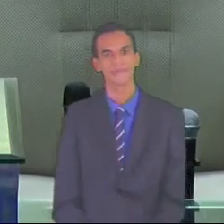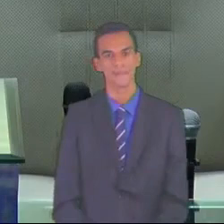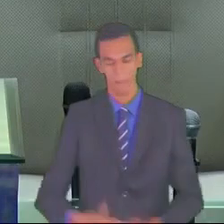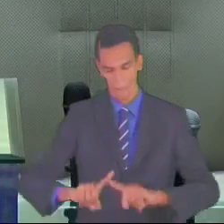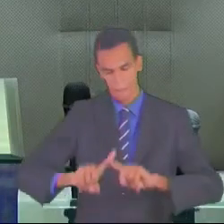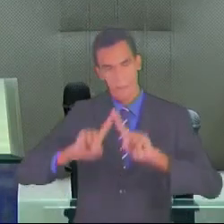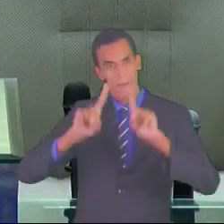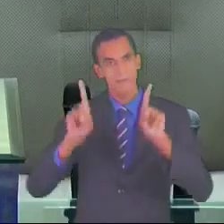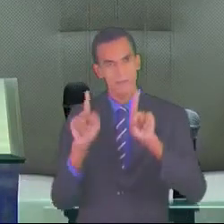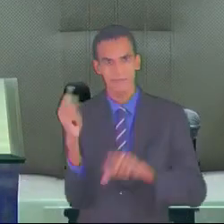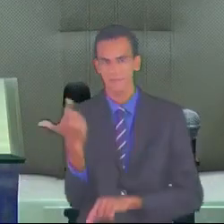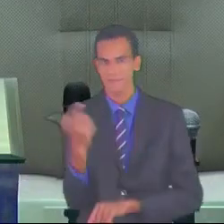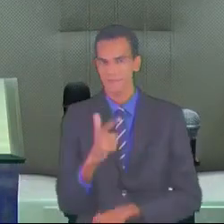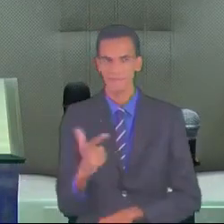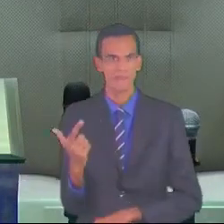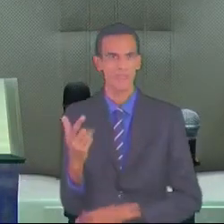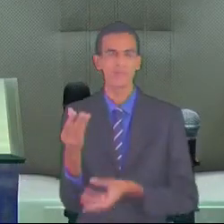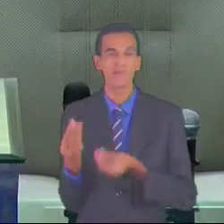mas não tem condições.